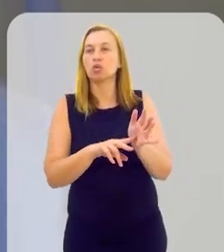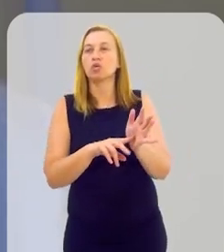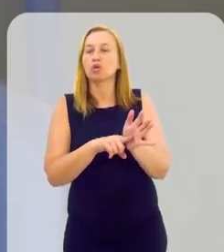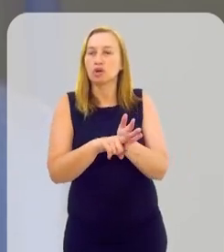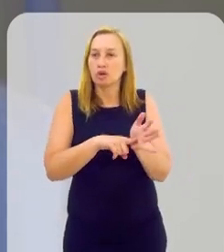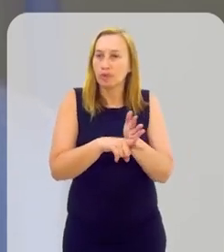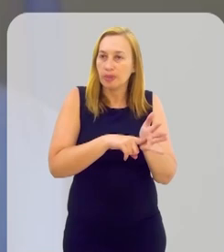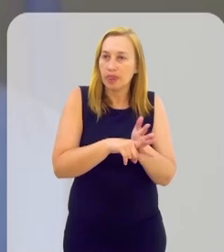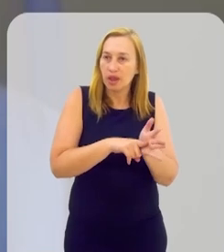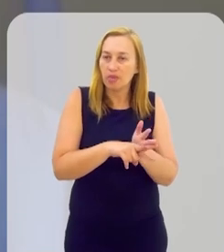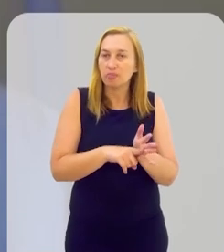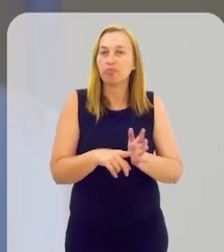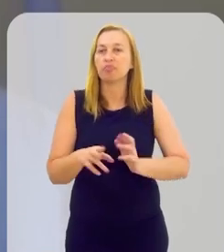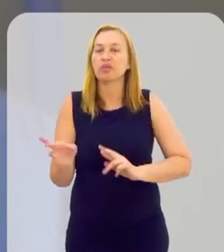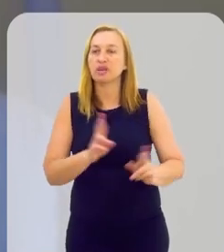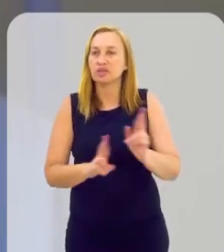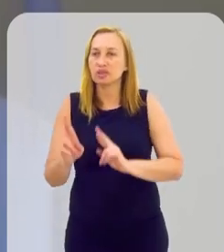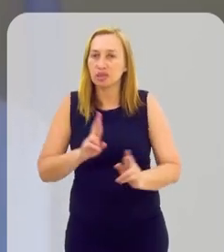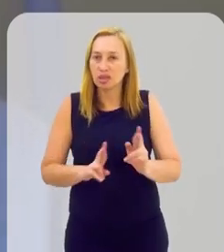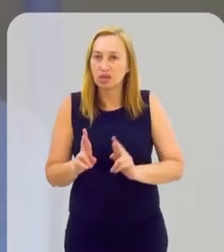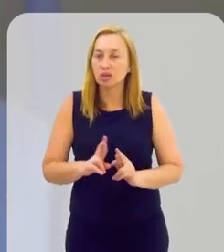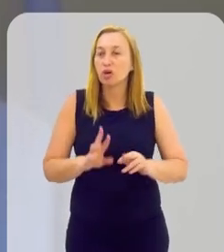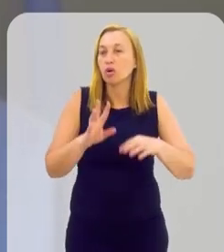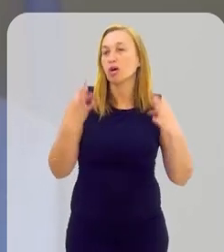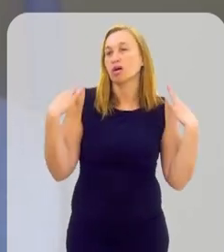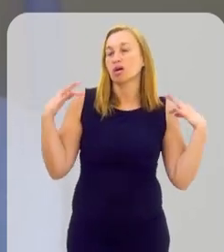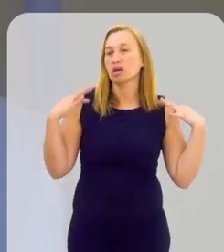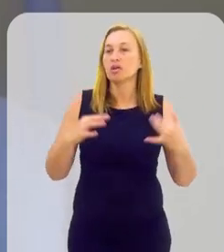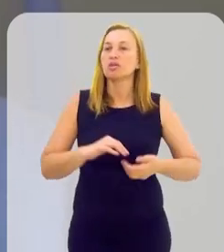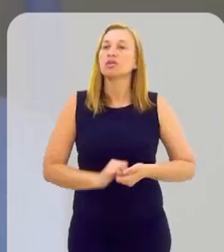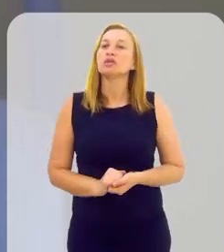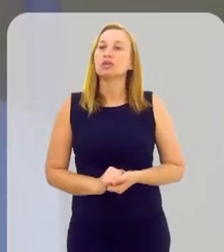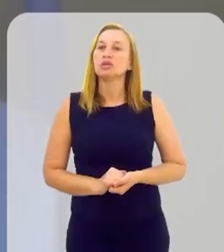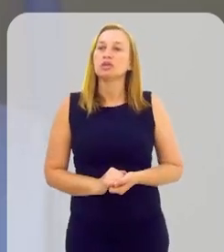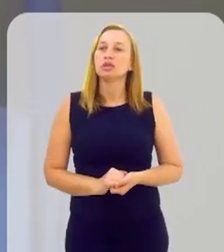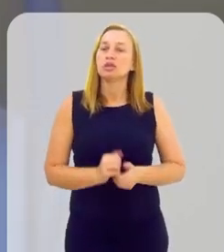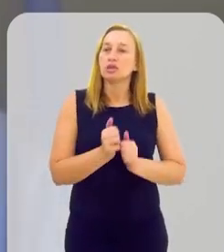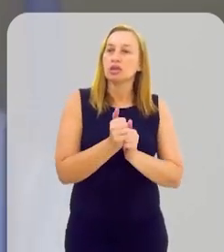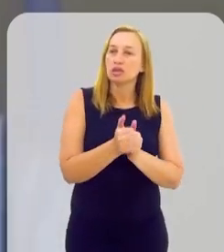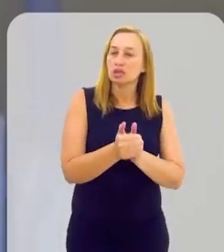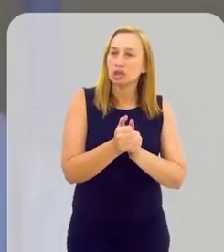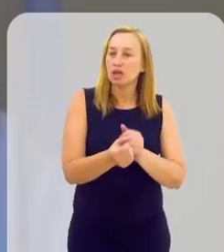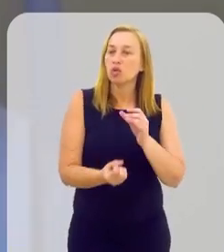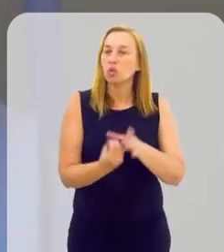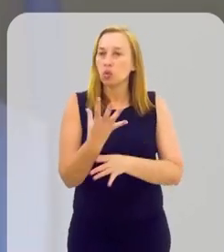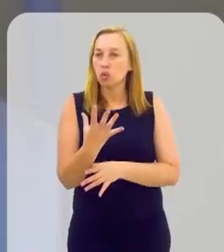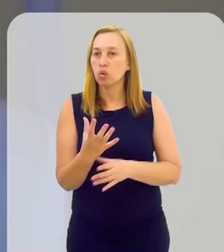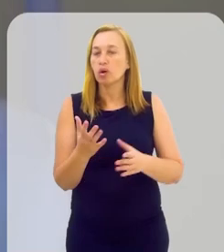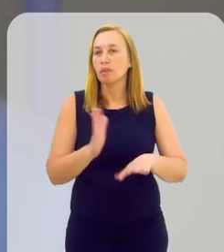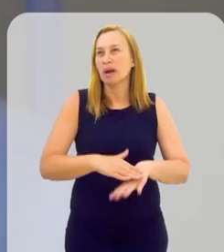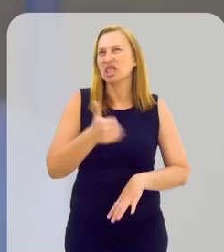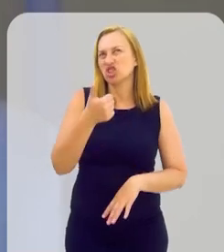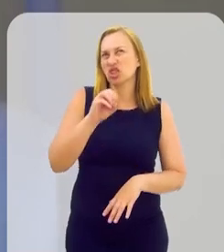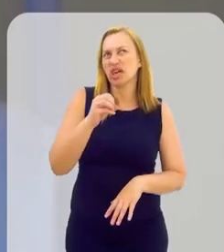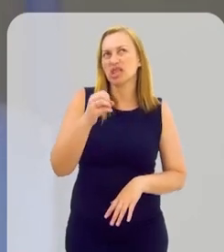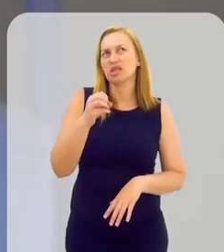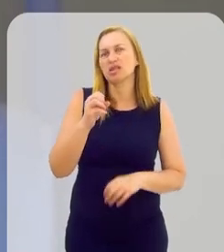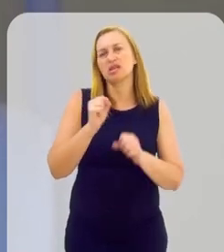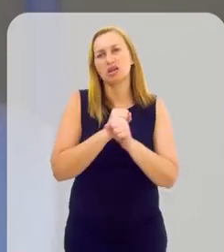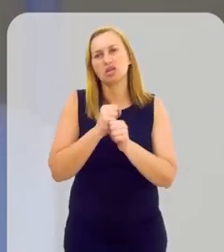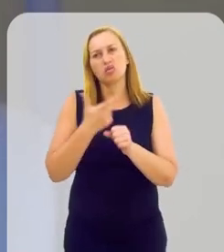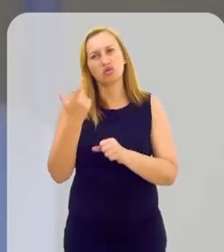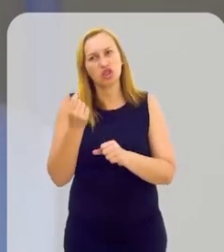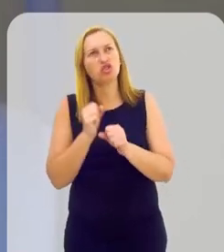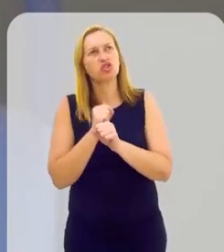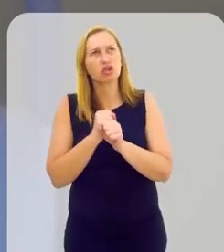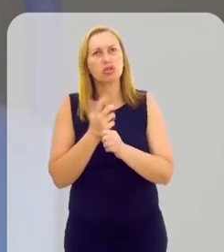aos nossos sindicatos. Na verdade, a gente segue uma égide da Confederação Nacional do Comércio, Bens, Serviços e Turismo, que montou o SEGES há